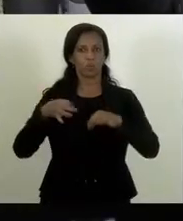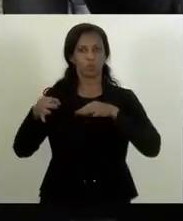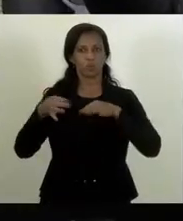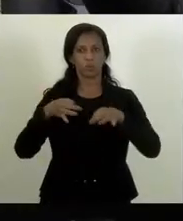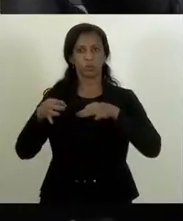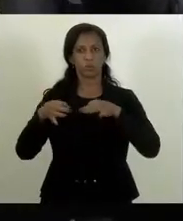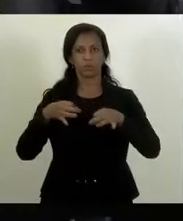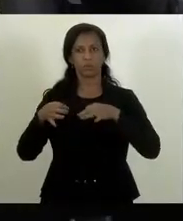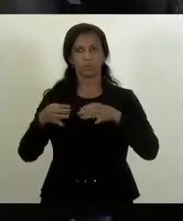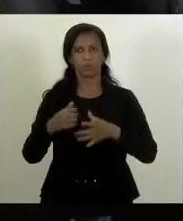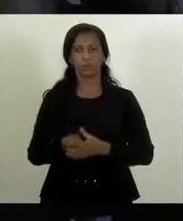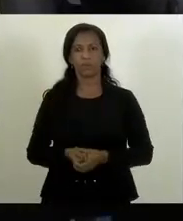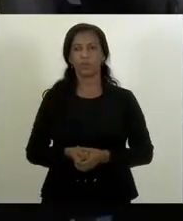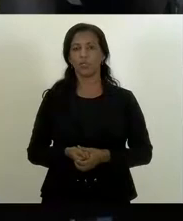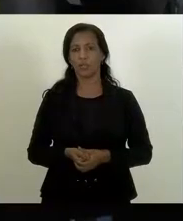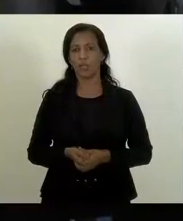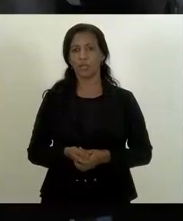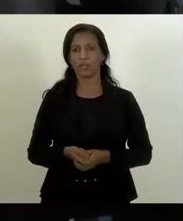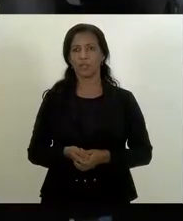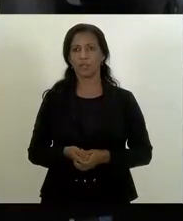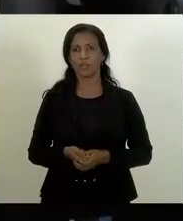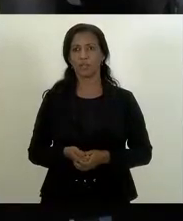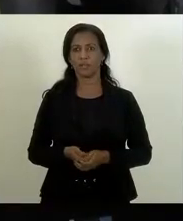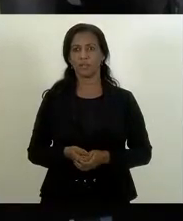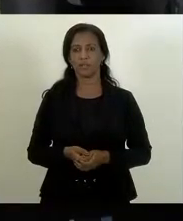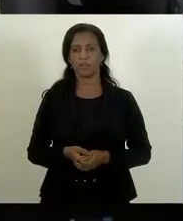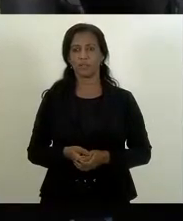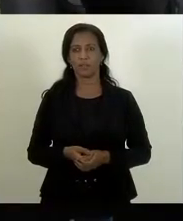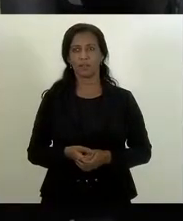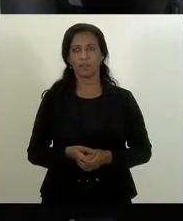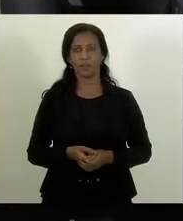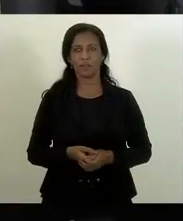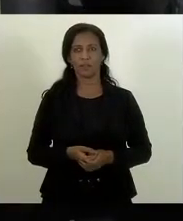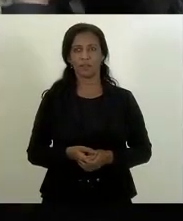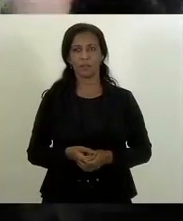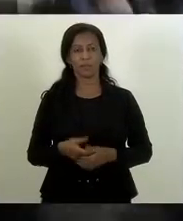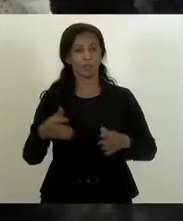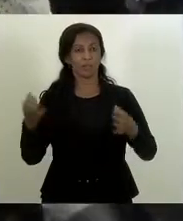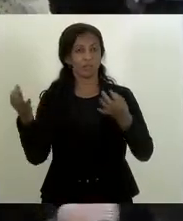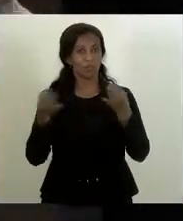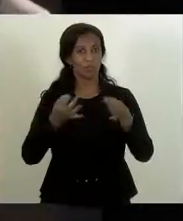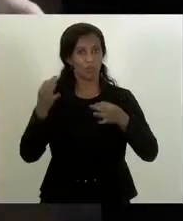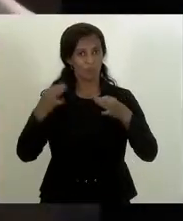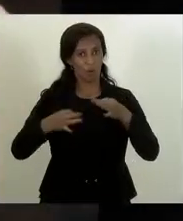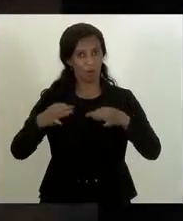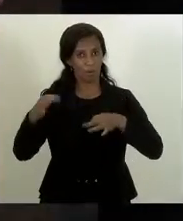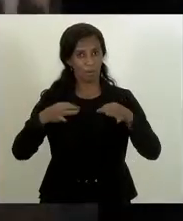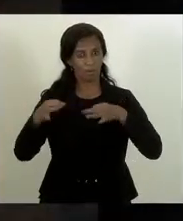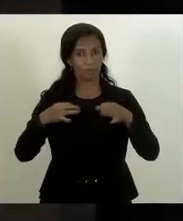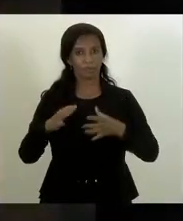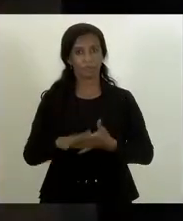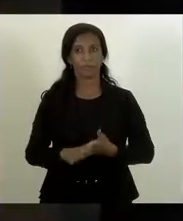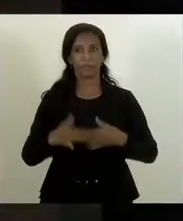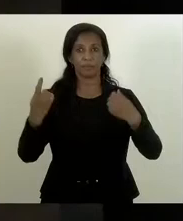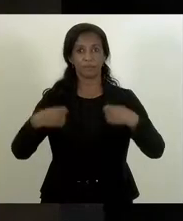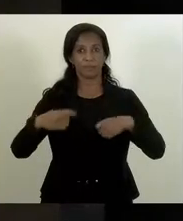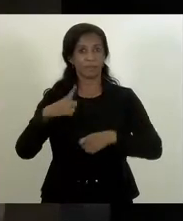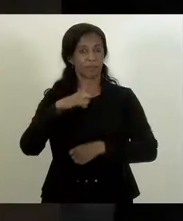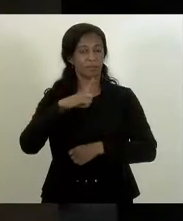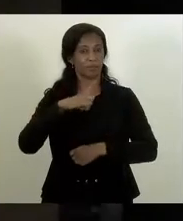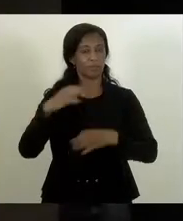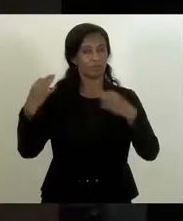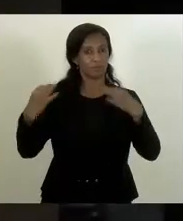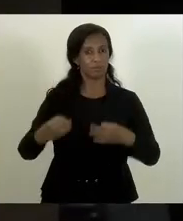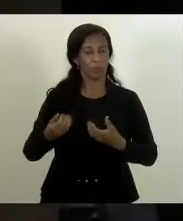o quilombo negro e a revolta social. De maneira que, por conta disto, devemos